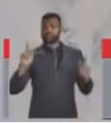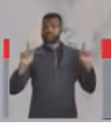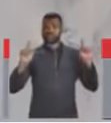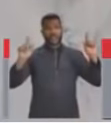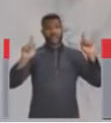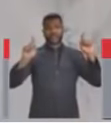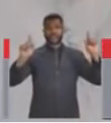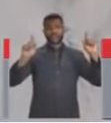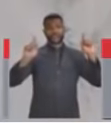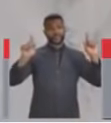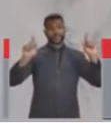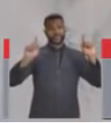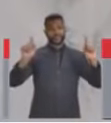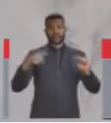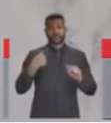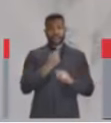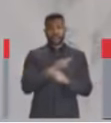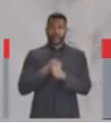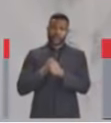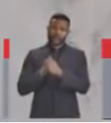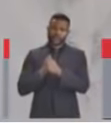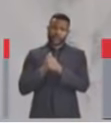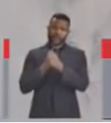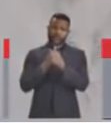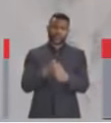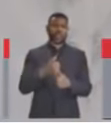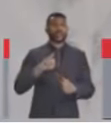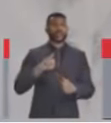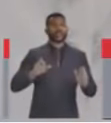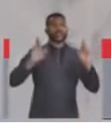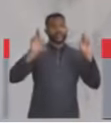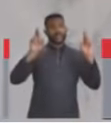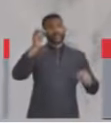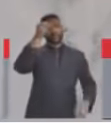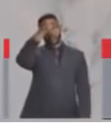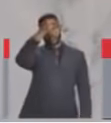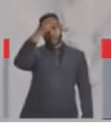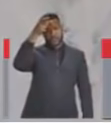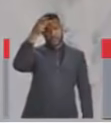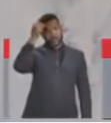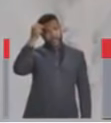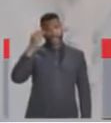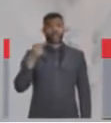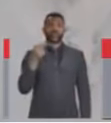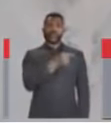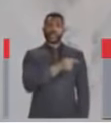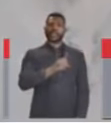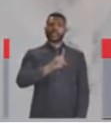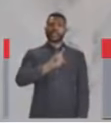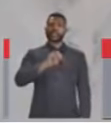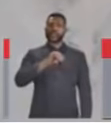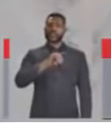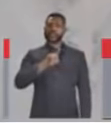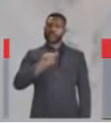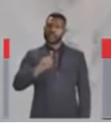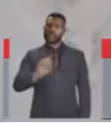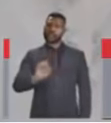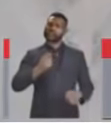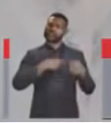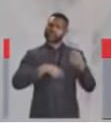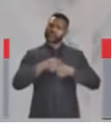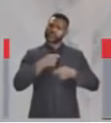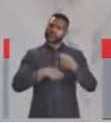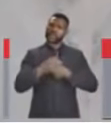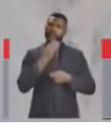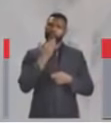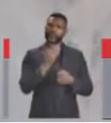greve nós estamos acompanhando seu presidente Espero que o prefeito tem a dignidade de negociar e